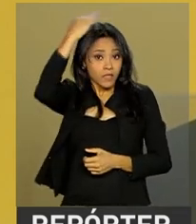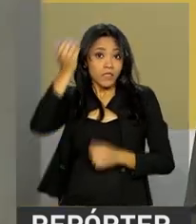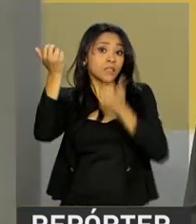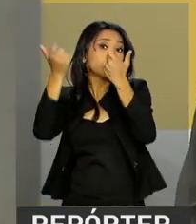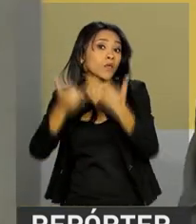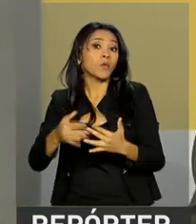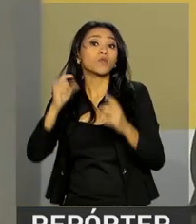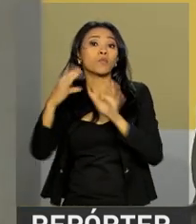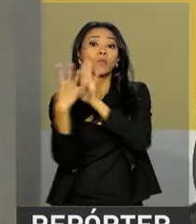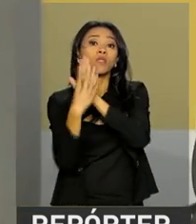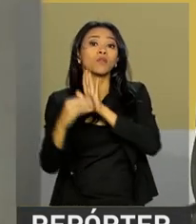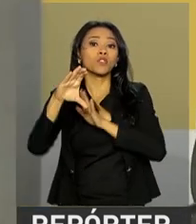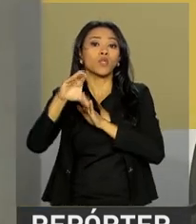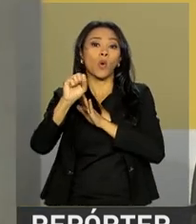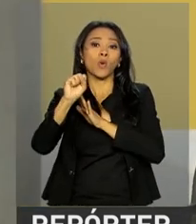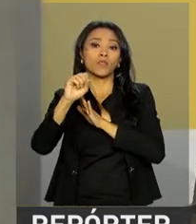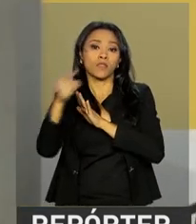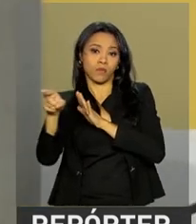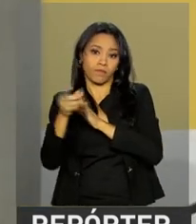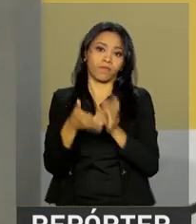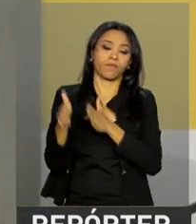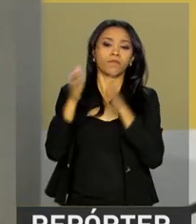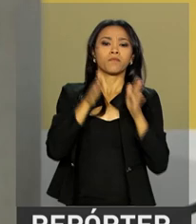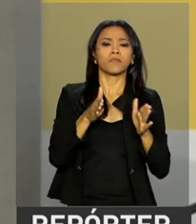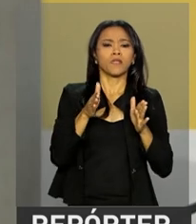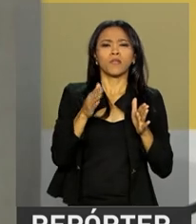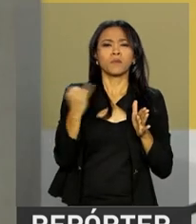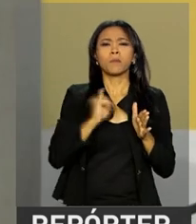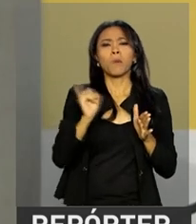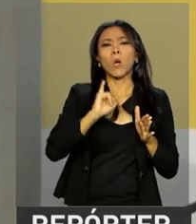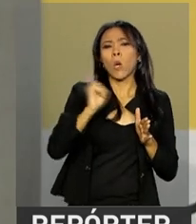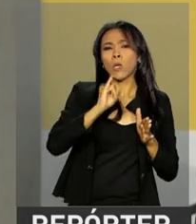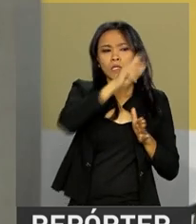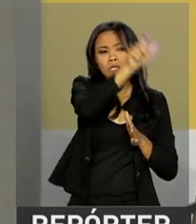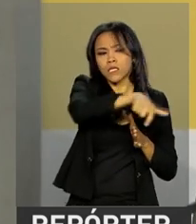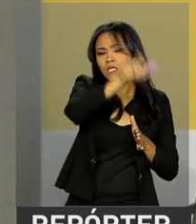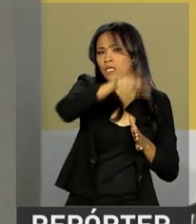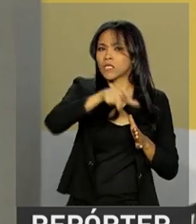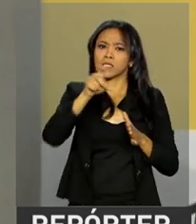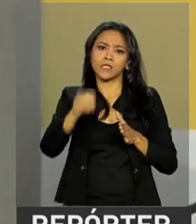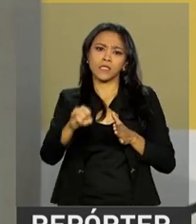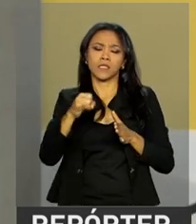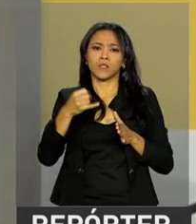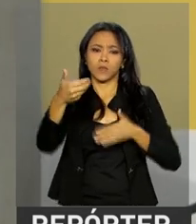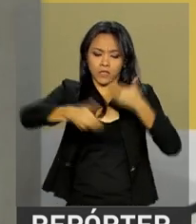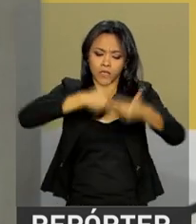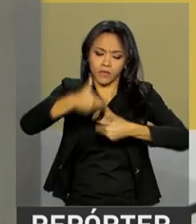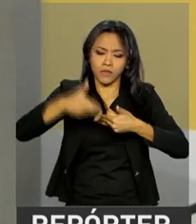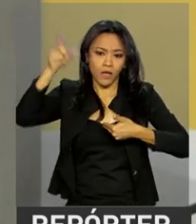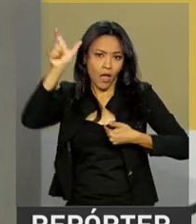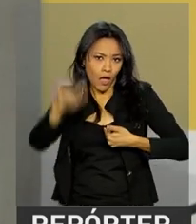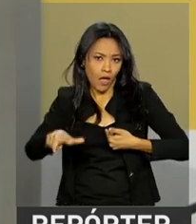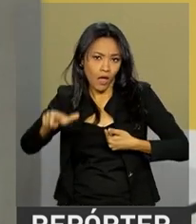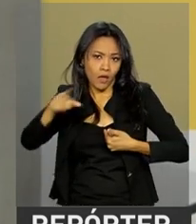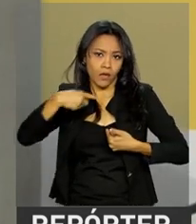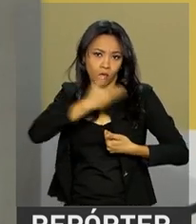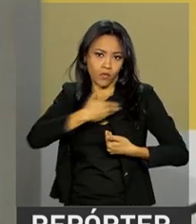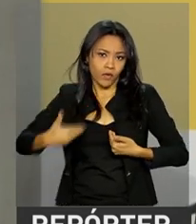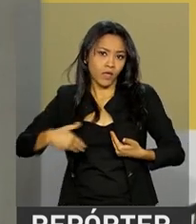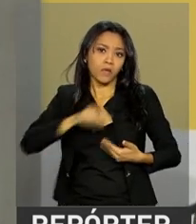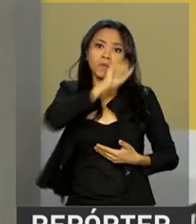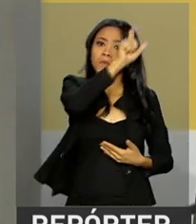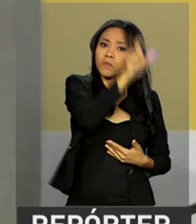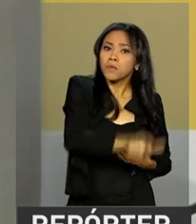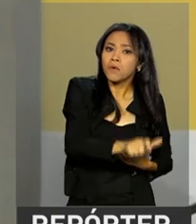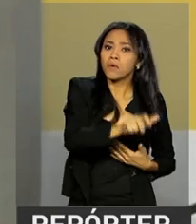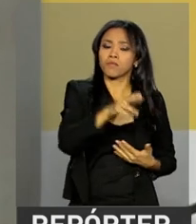concessões. Não importa para o cidadão se o serviço é prestado pelo Estado ou pela iniciativa